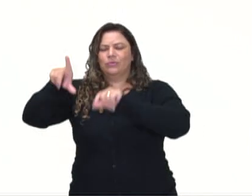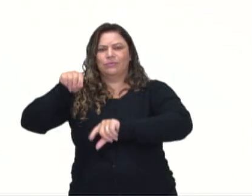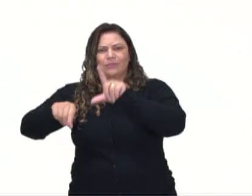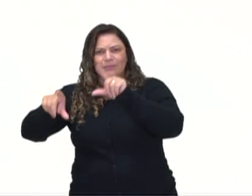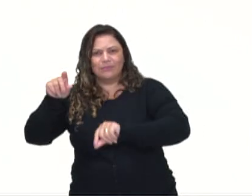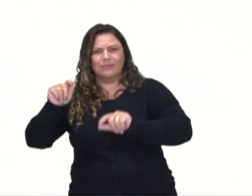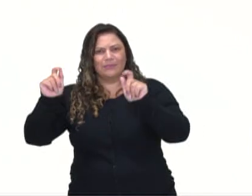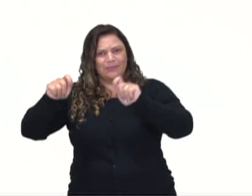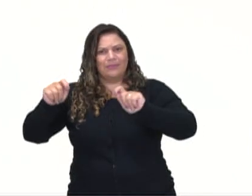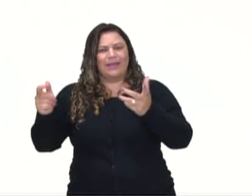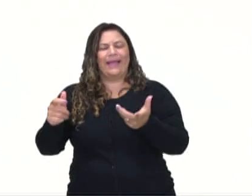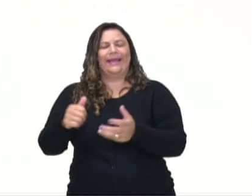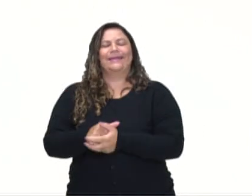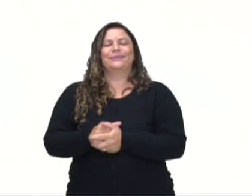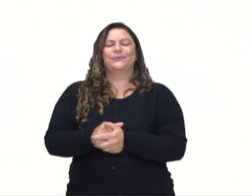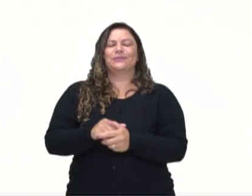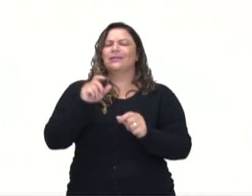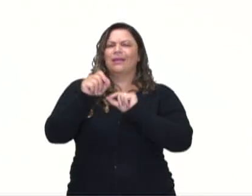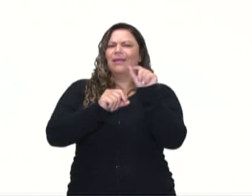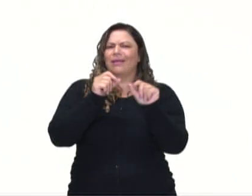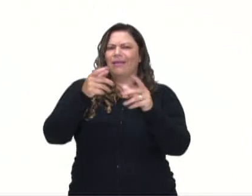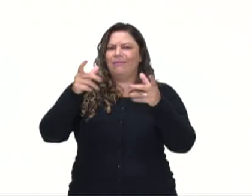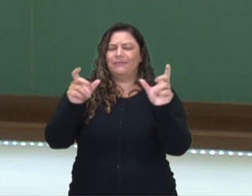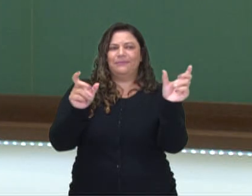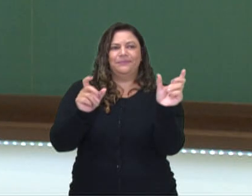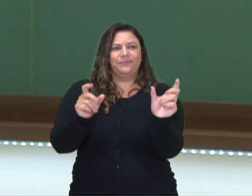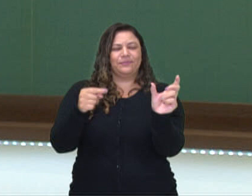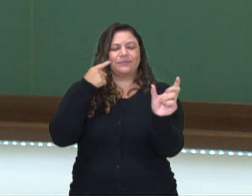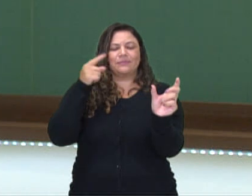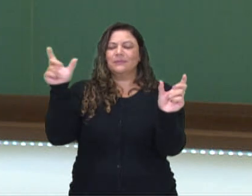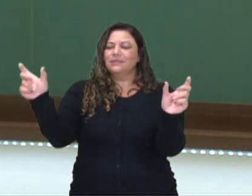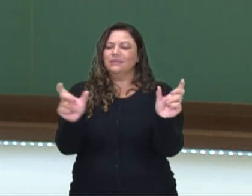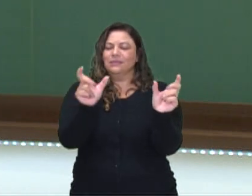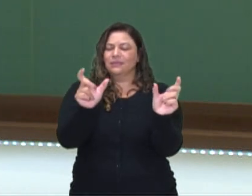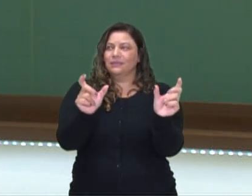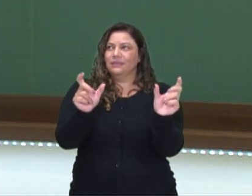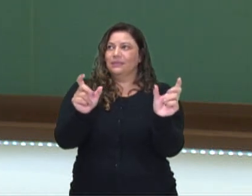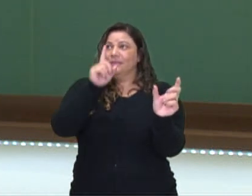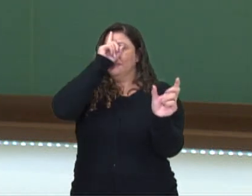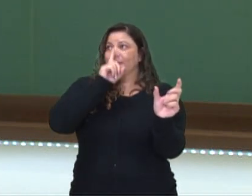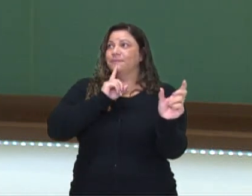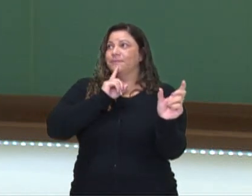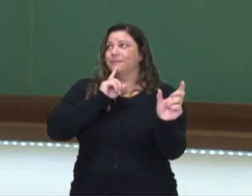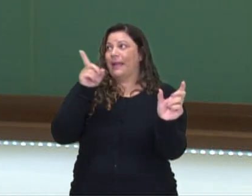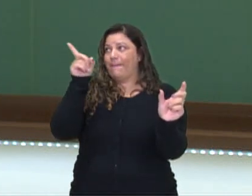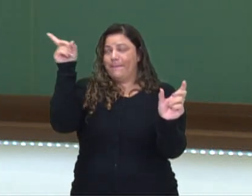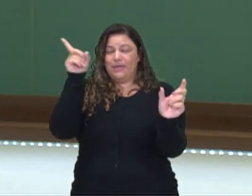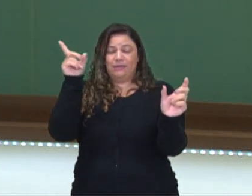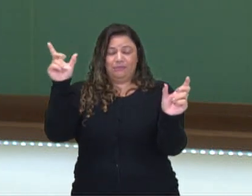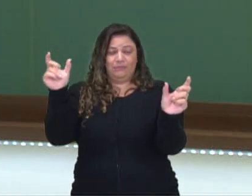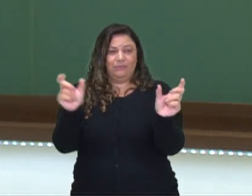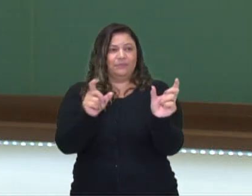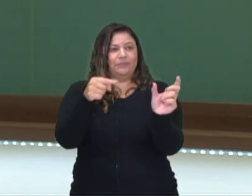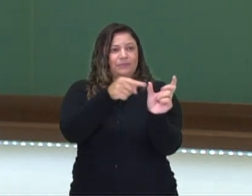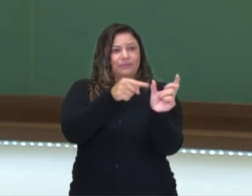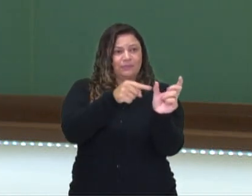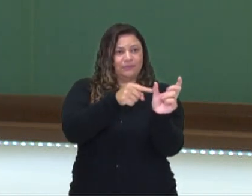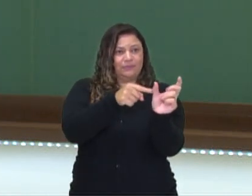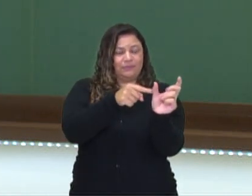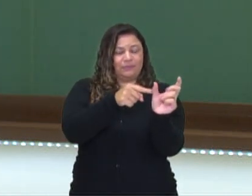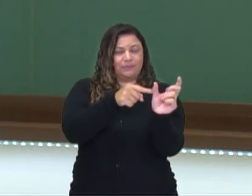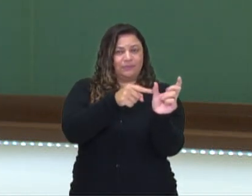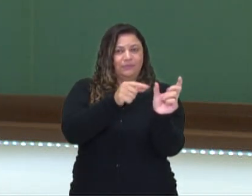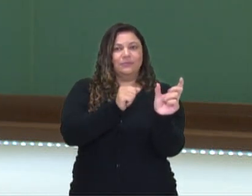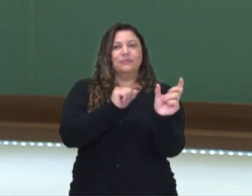cedo? Os primeiros classificados. Os primeiros classificados é o nosso sujeito. Então, é de